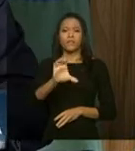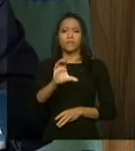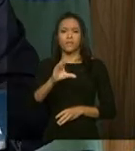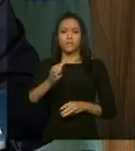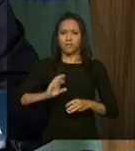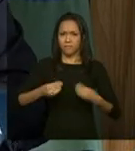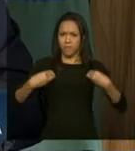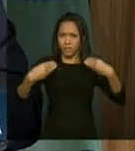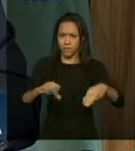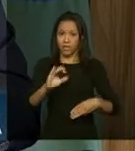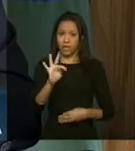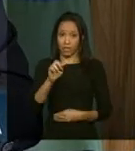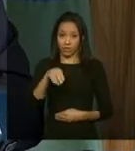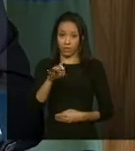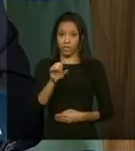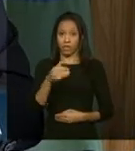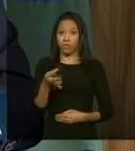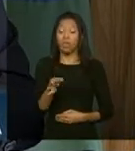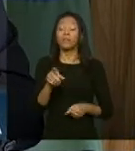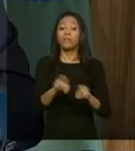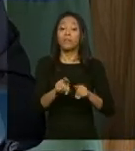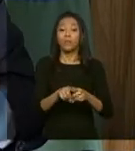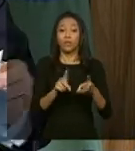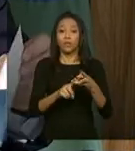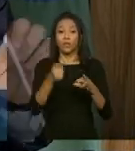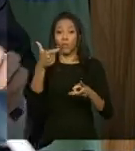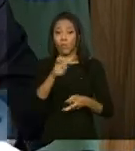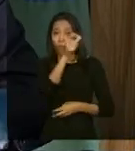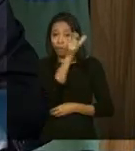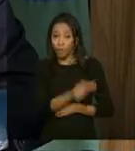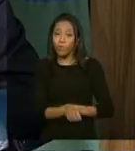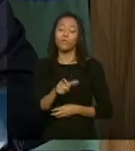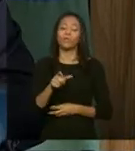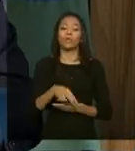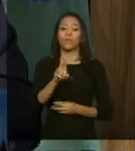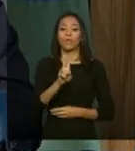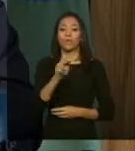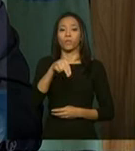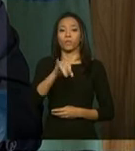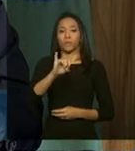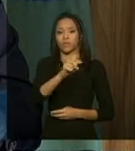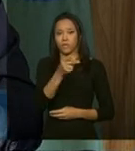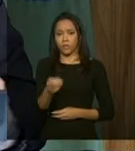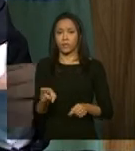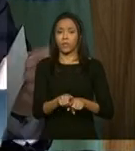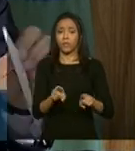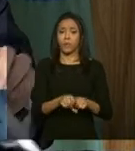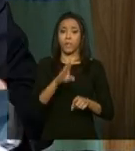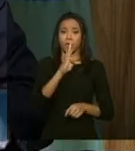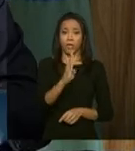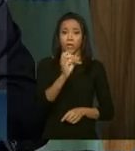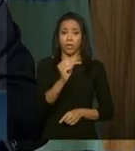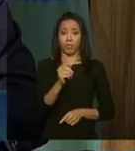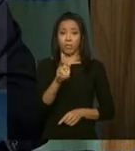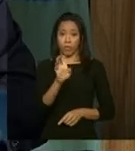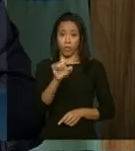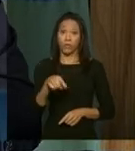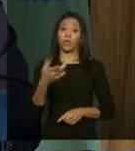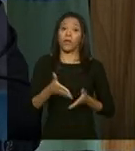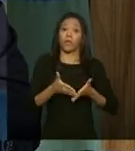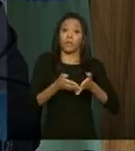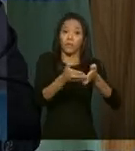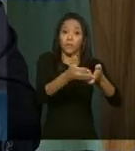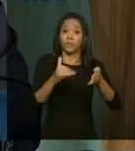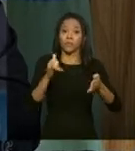Inovação, Luiz Inácio Adams, ministro da Advocacia e Advogado-Geral da União, ministro César Borges, ministro da Secretaria de Portos,